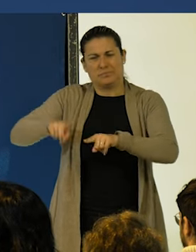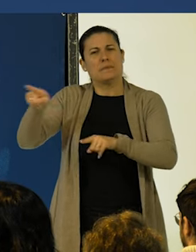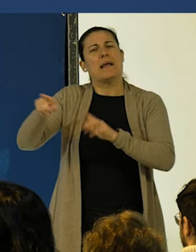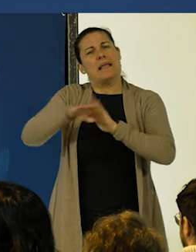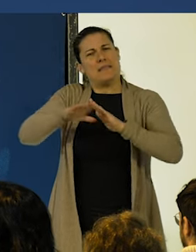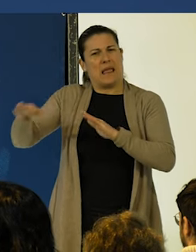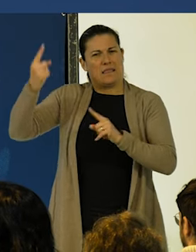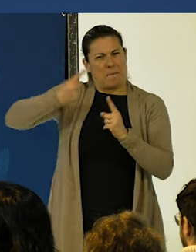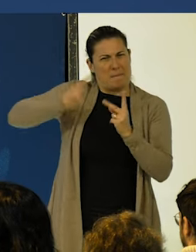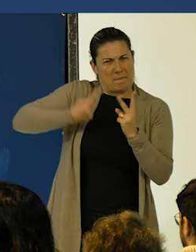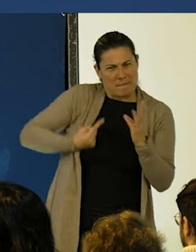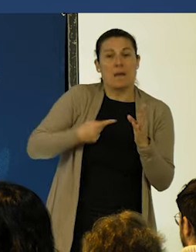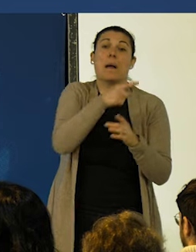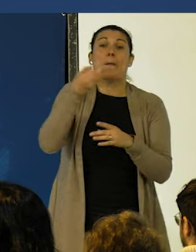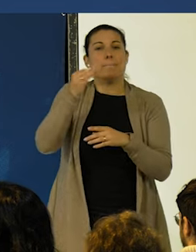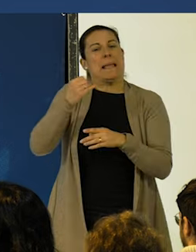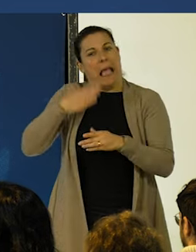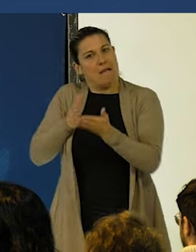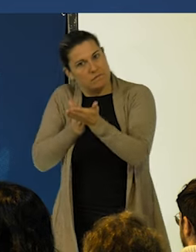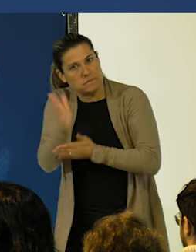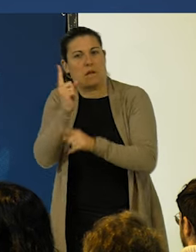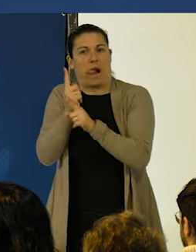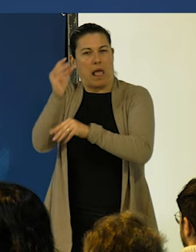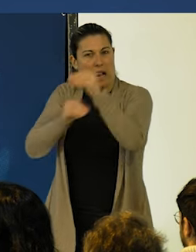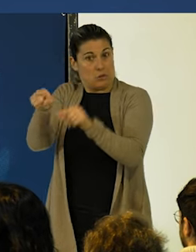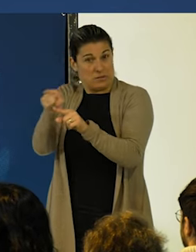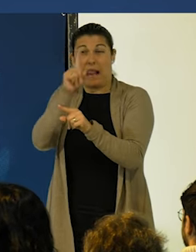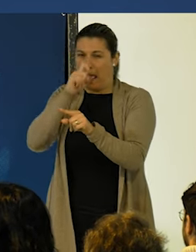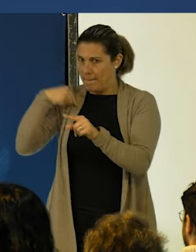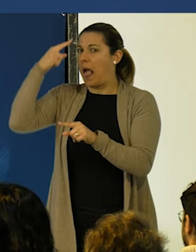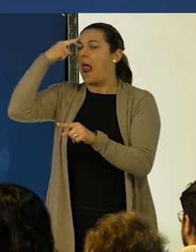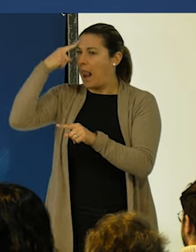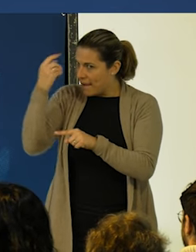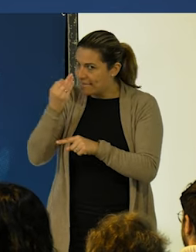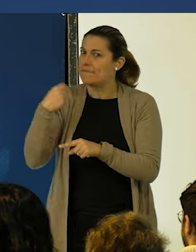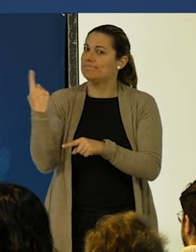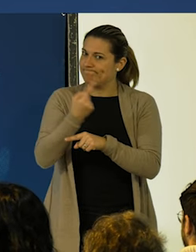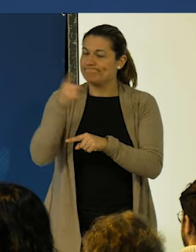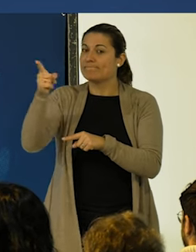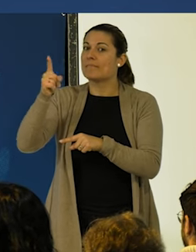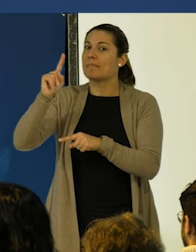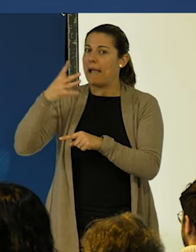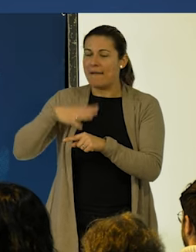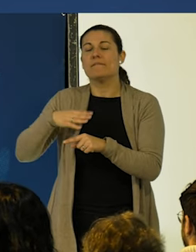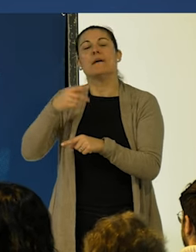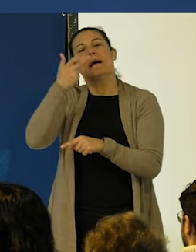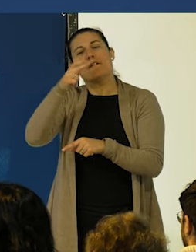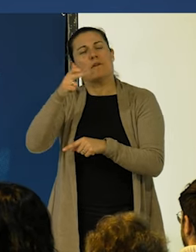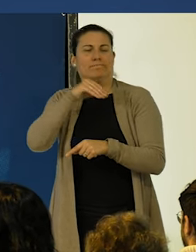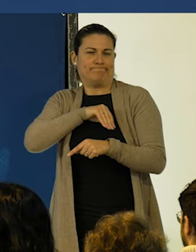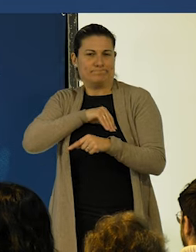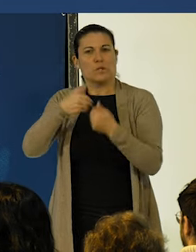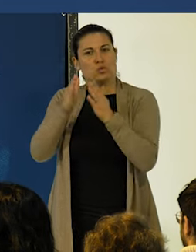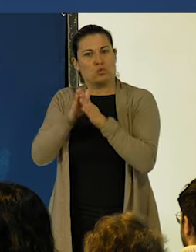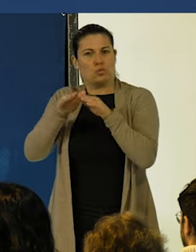direita impunha e que o PS queria manter nessas eleições, bem nos lembramos que queriam congelar todas as pensões. O